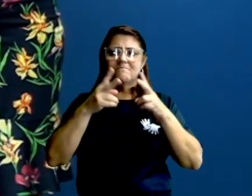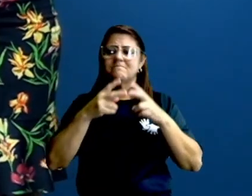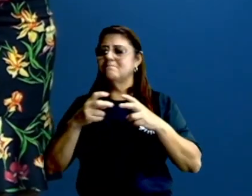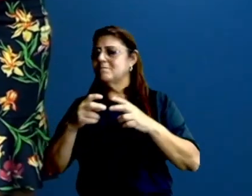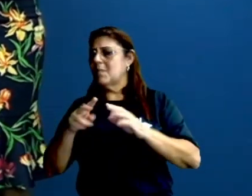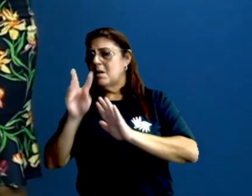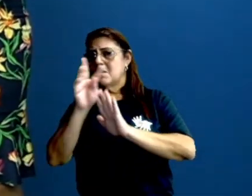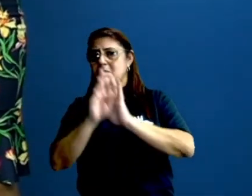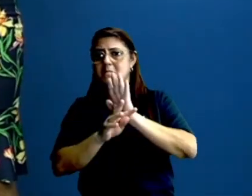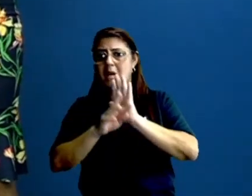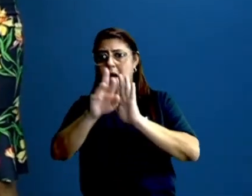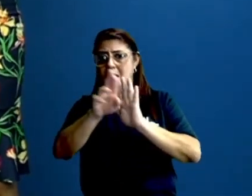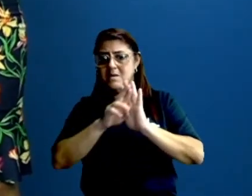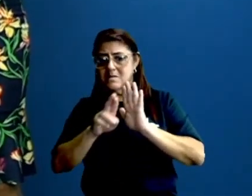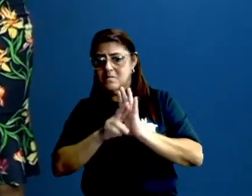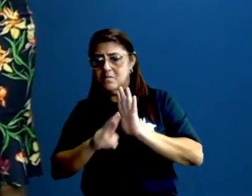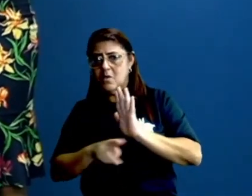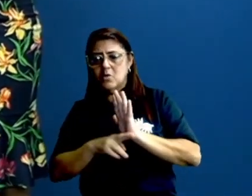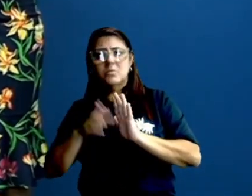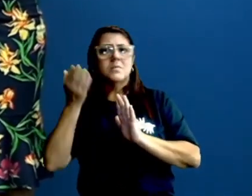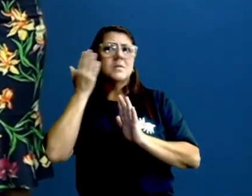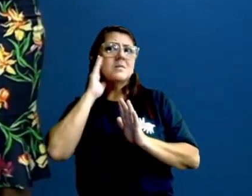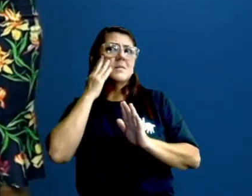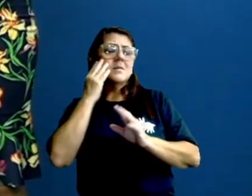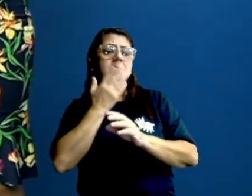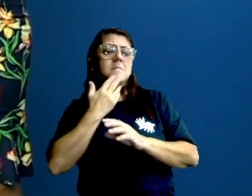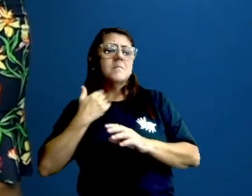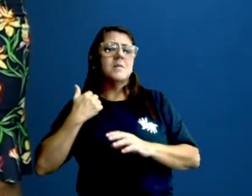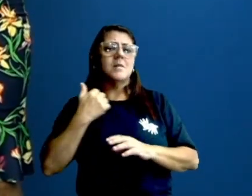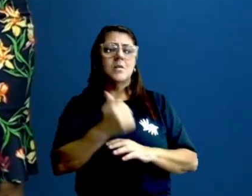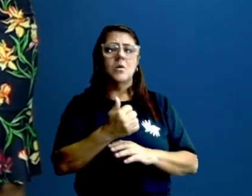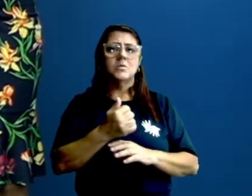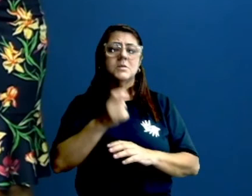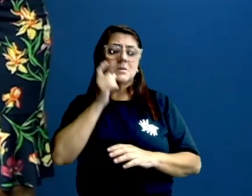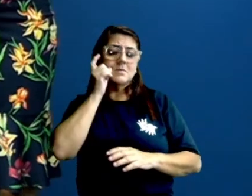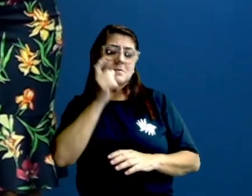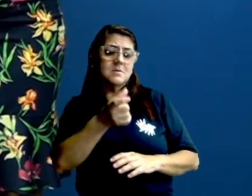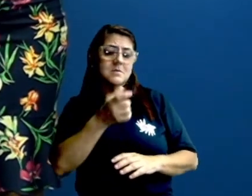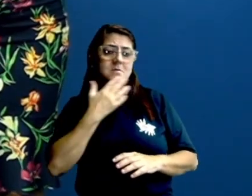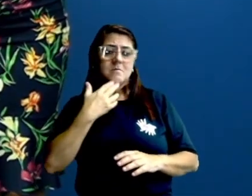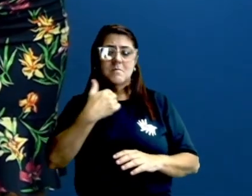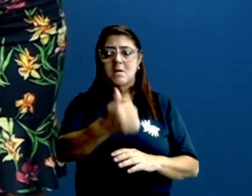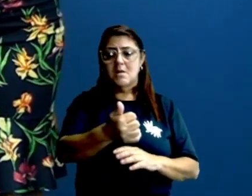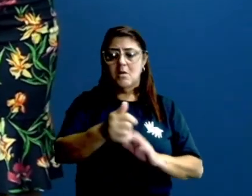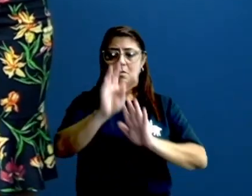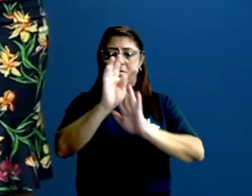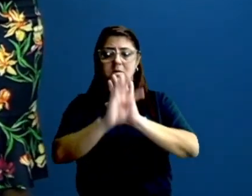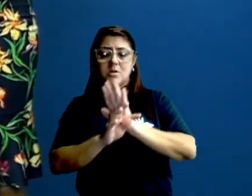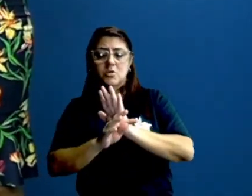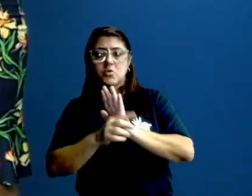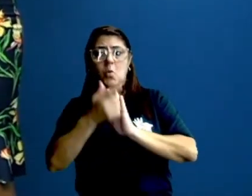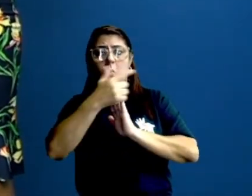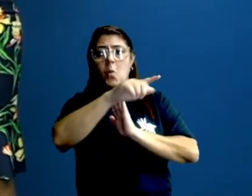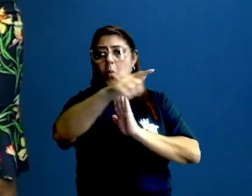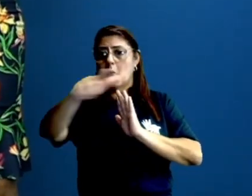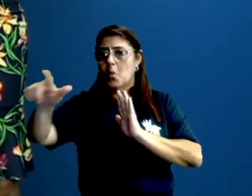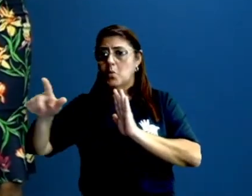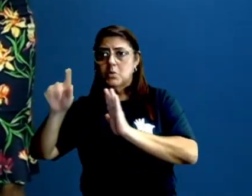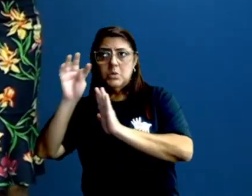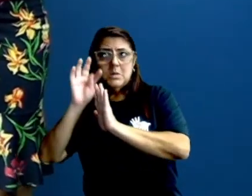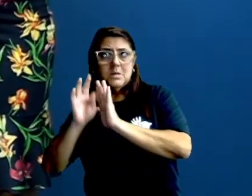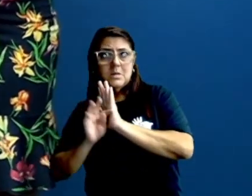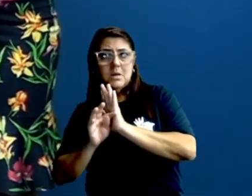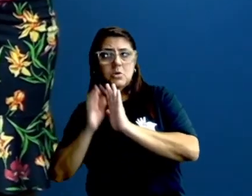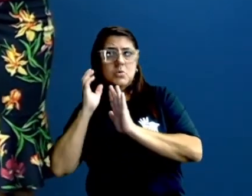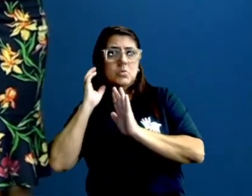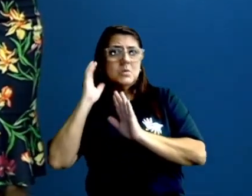registrando suas respostas para compreender o texto melhor. Se vocês se interessarem também por esses textos ou outros textos que apresentam esses